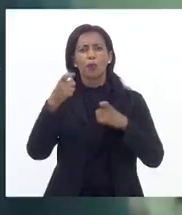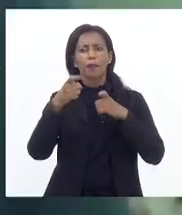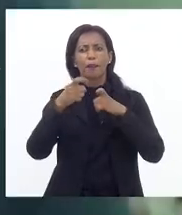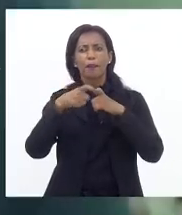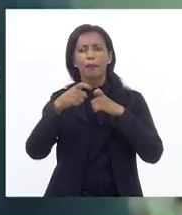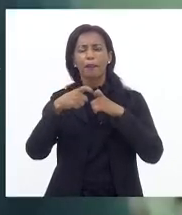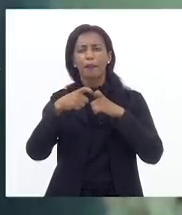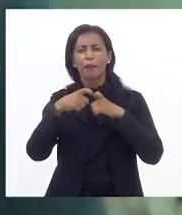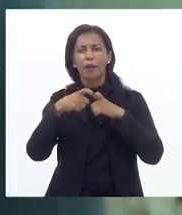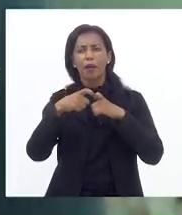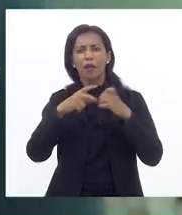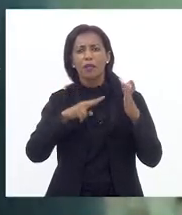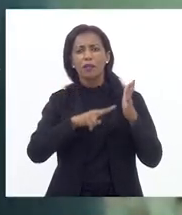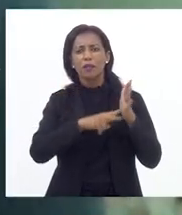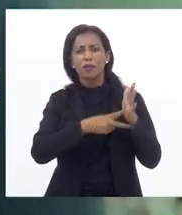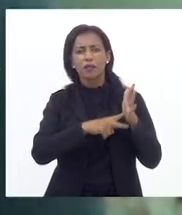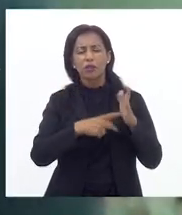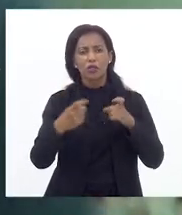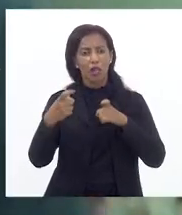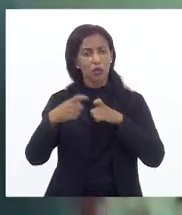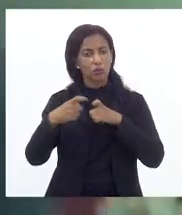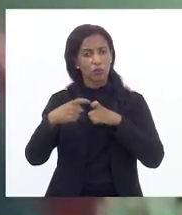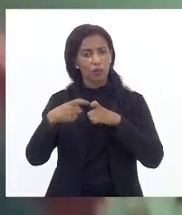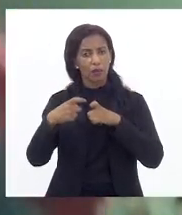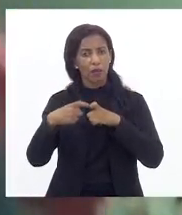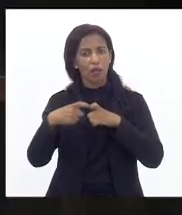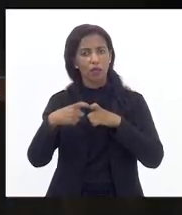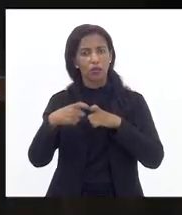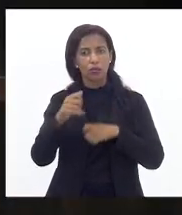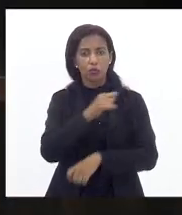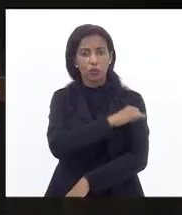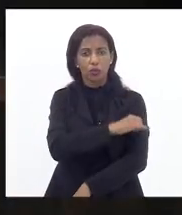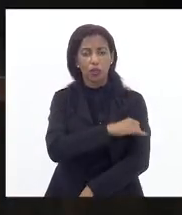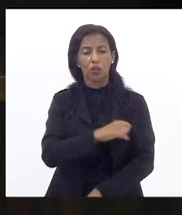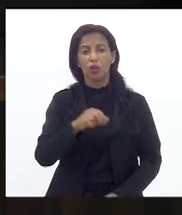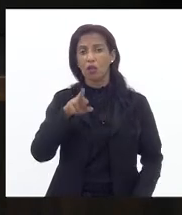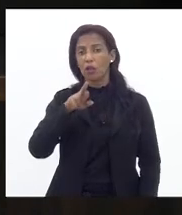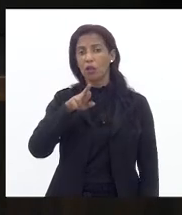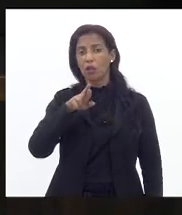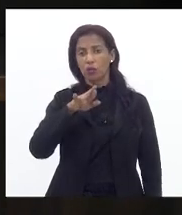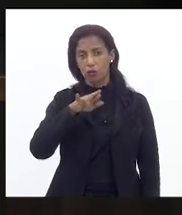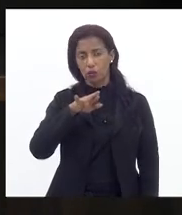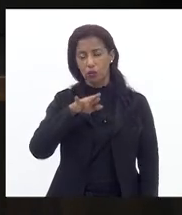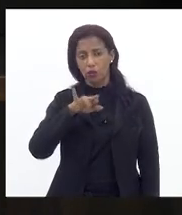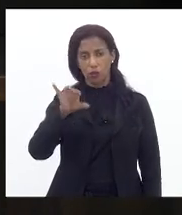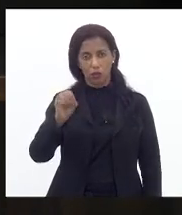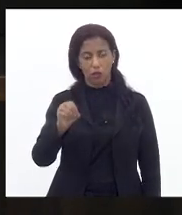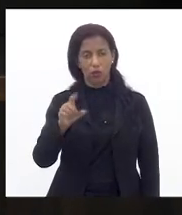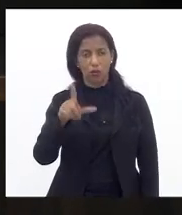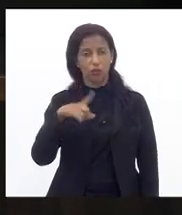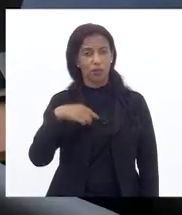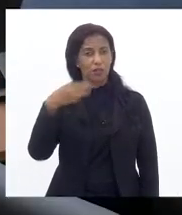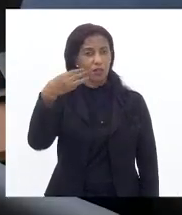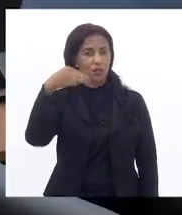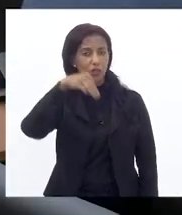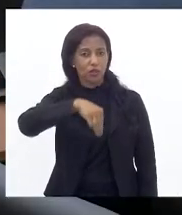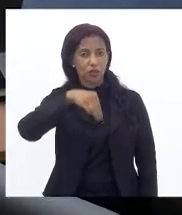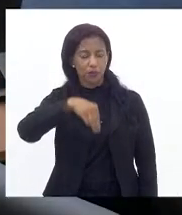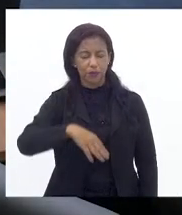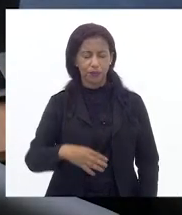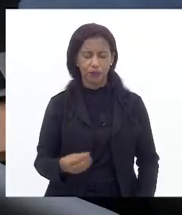é todo Sindicato dos Médicos do Rio de Janeiro se eu tenho três minutos por favor se o doutor por gentileza